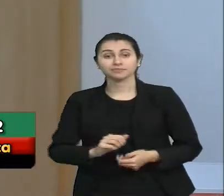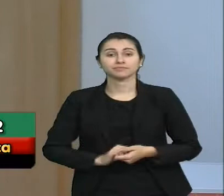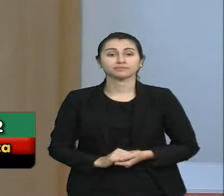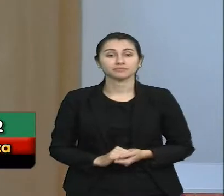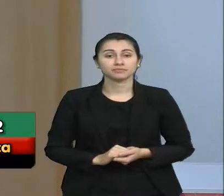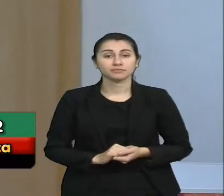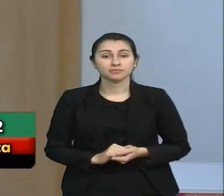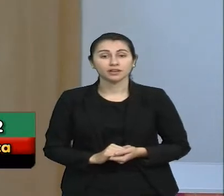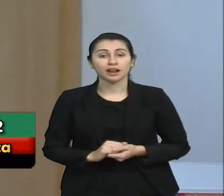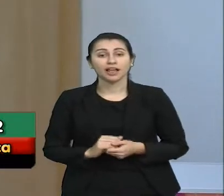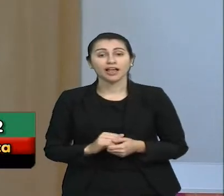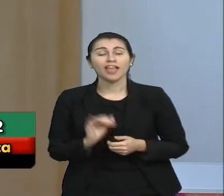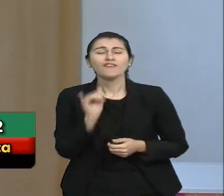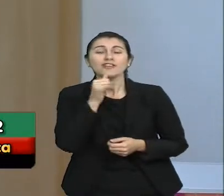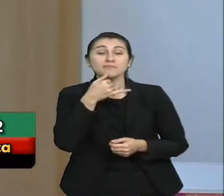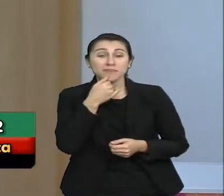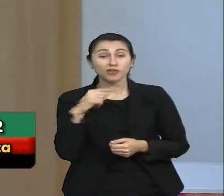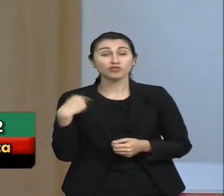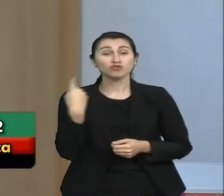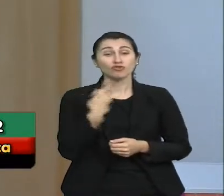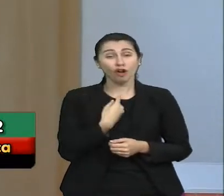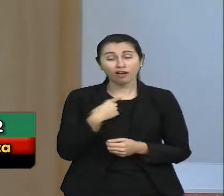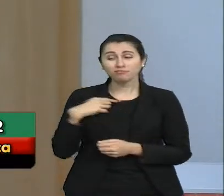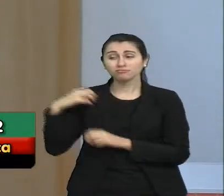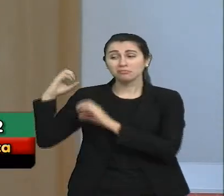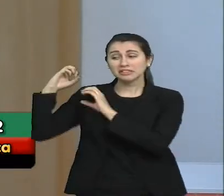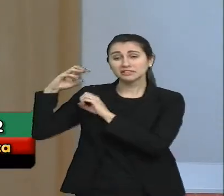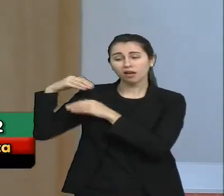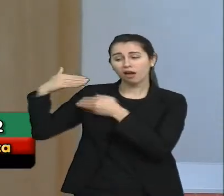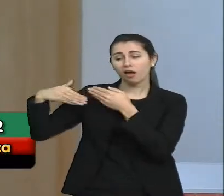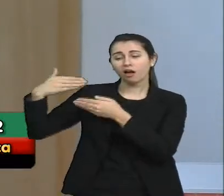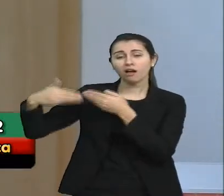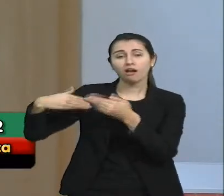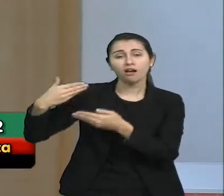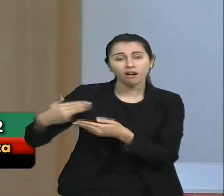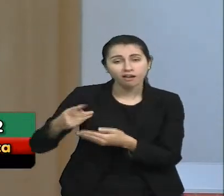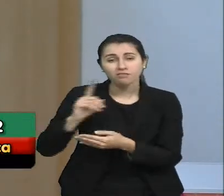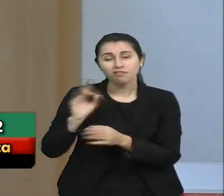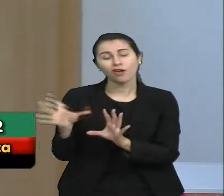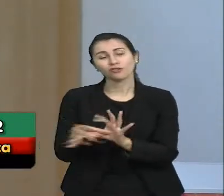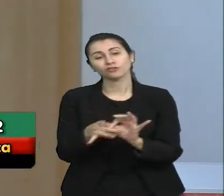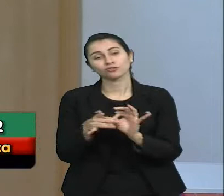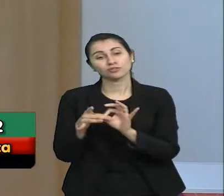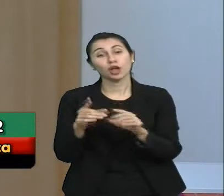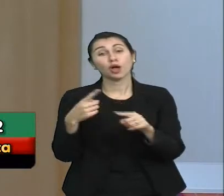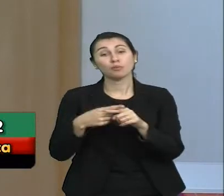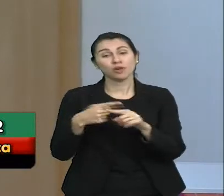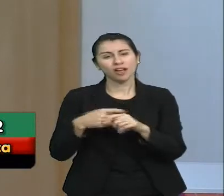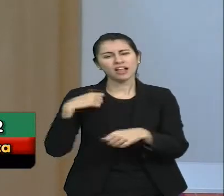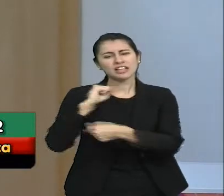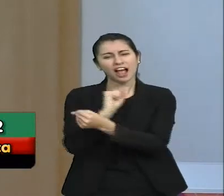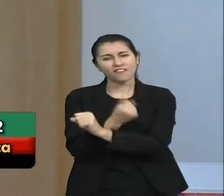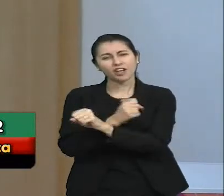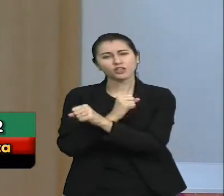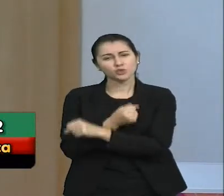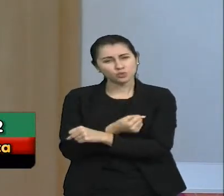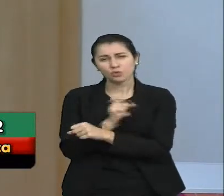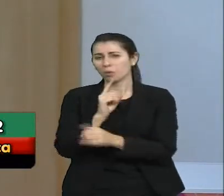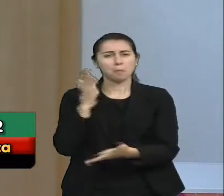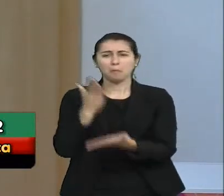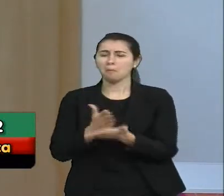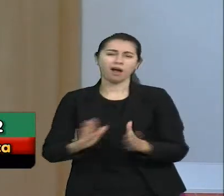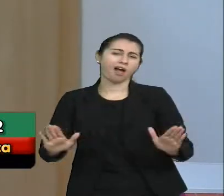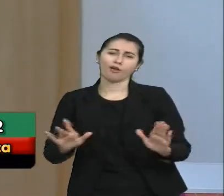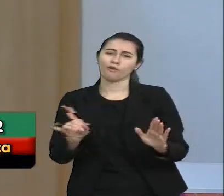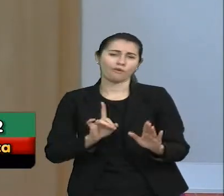não nos unirmos. Isso já vem de muitos anos, porque a escravatura ela não parou. Ela não parou, ela não